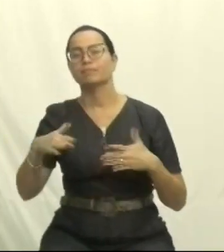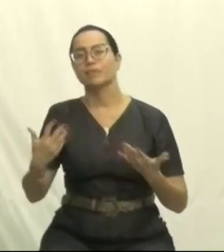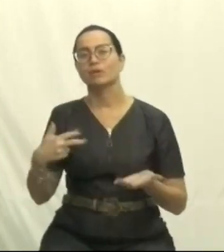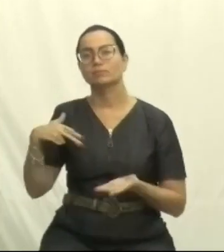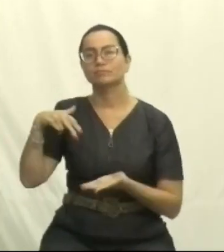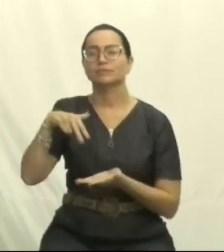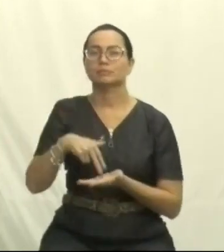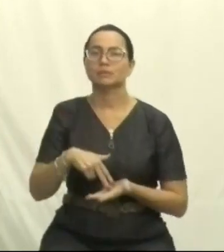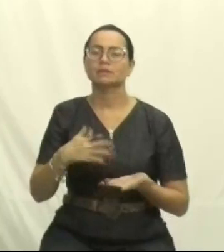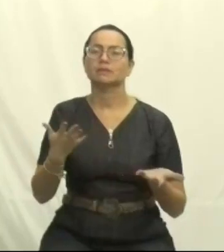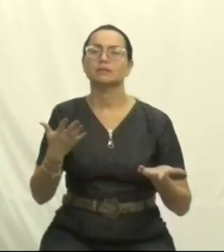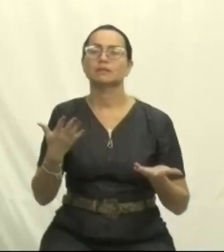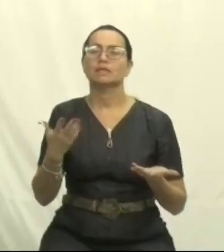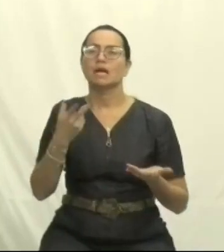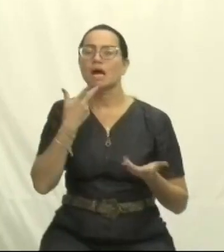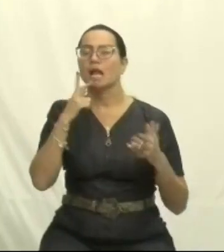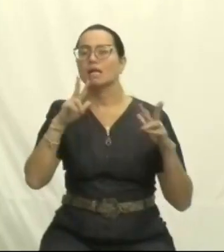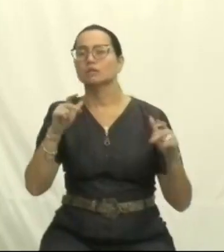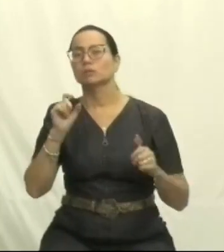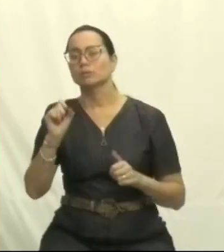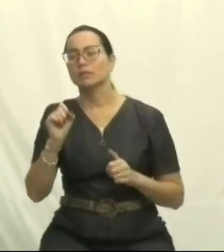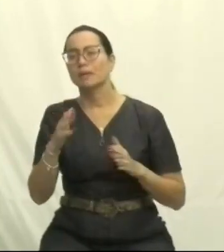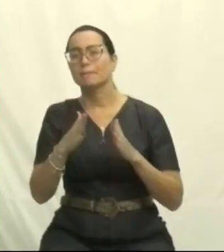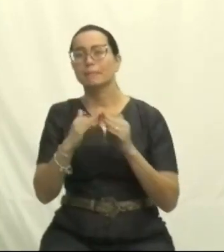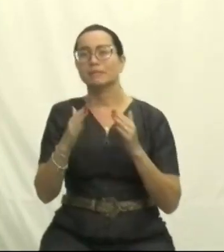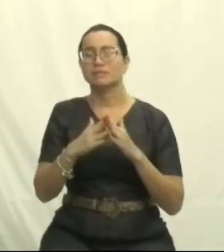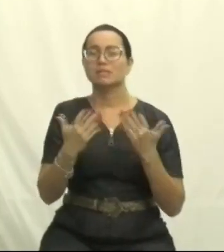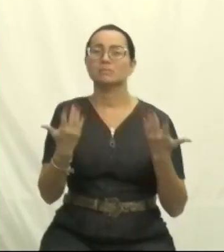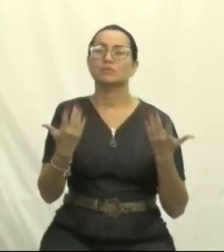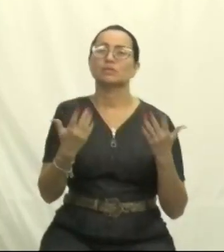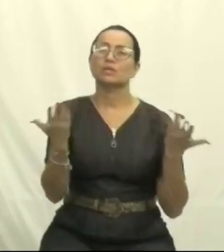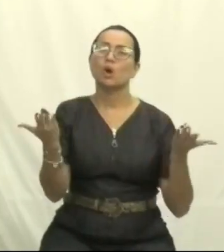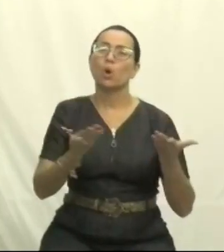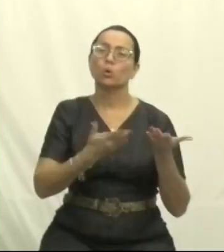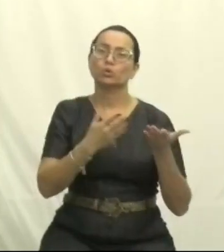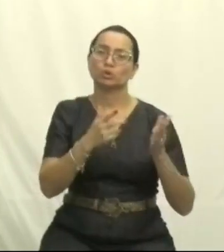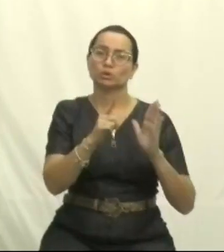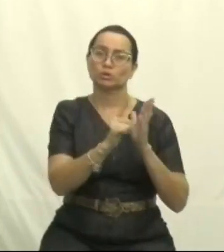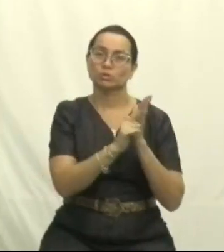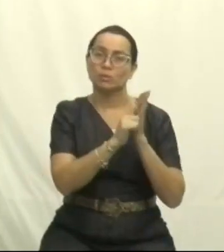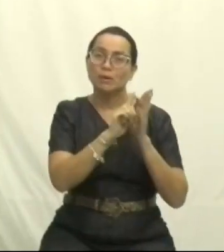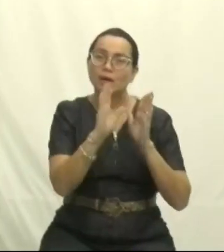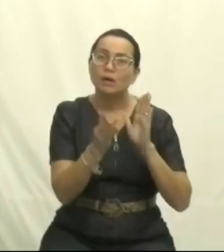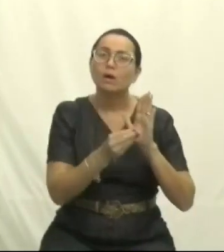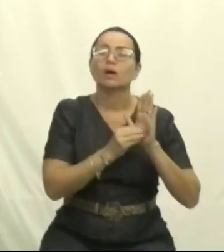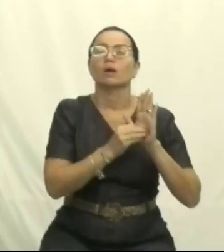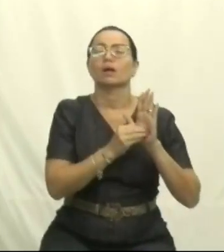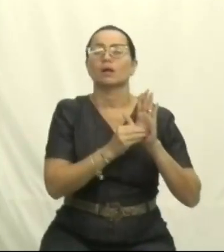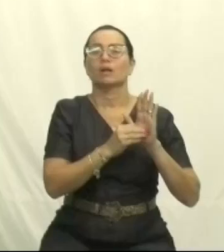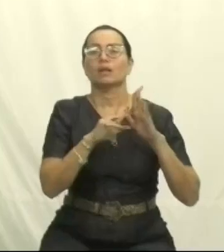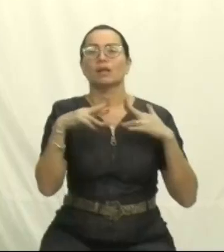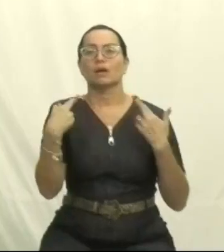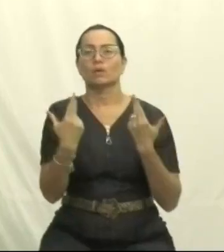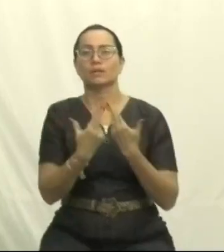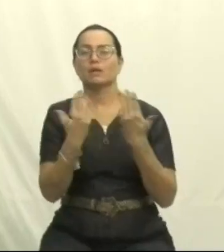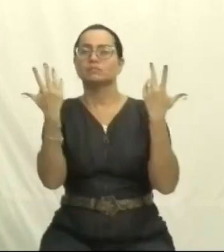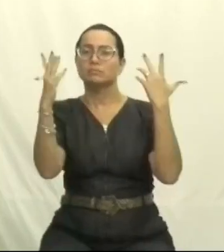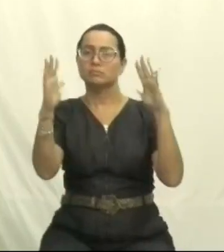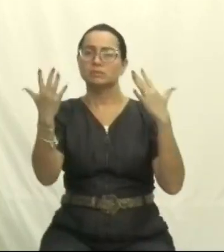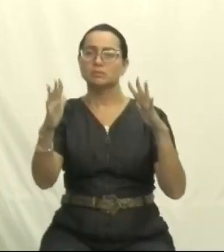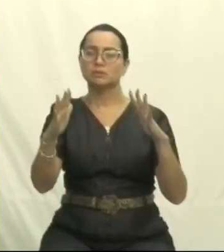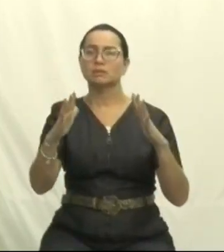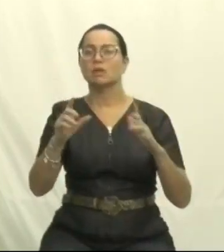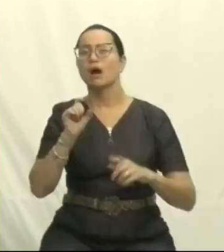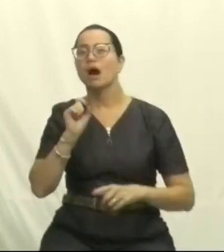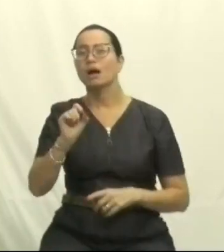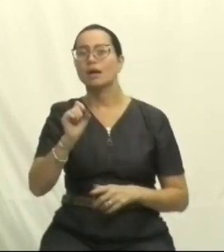formalidades regimentais, requeremos que fique constado na ata desta sessão legislativa moção de aplauso ao